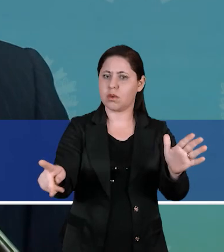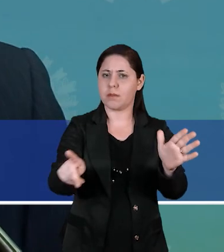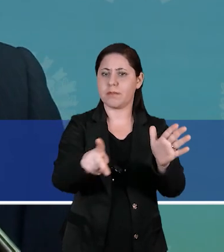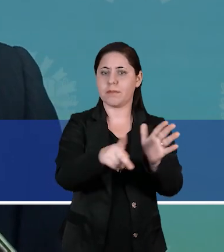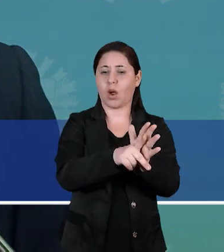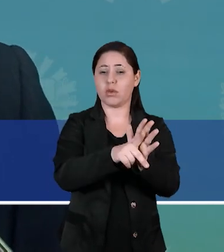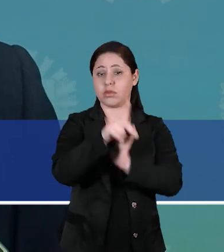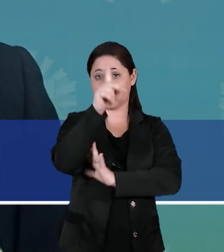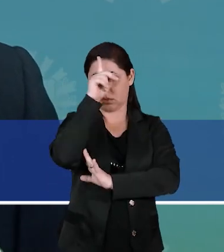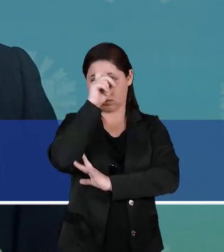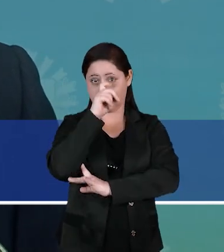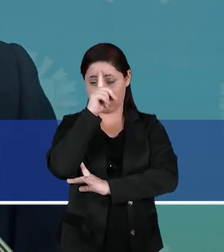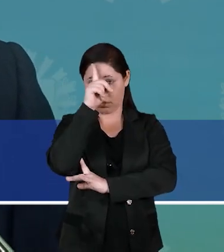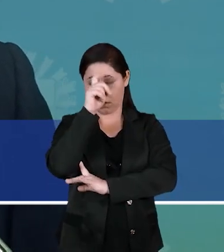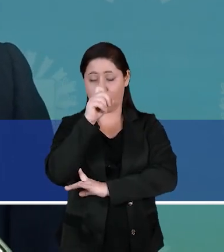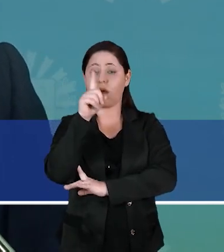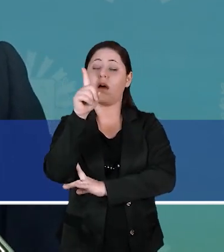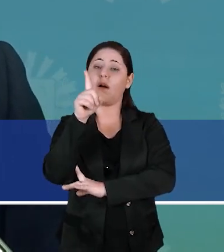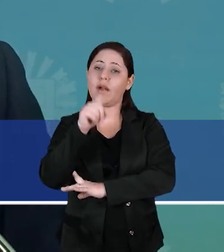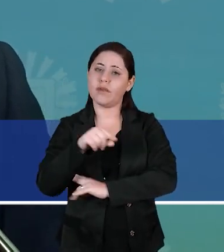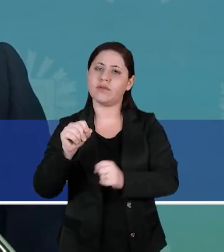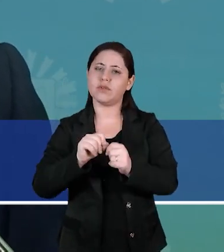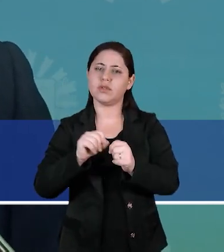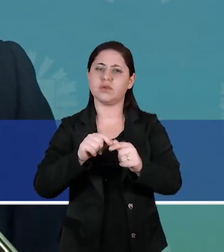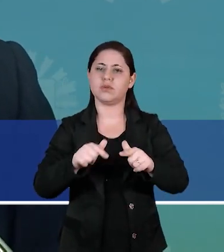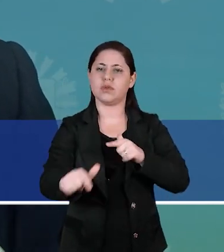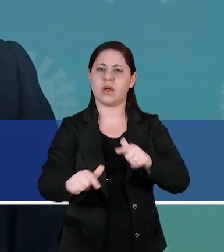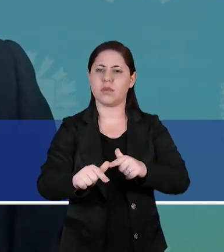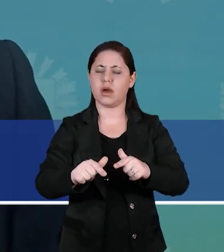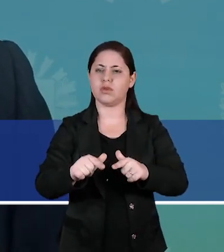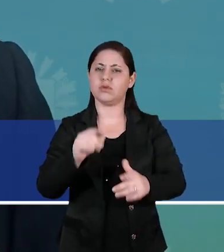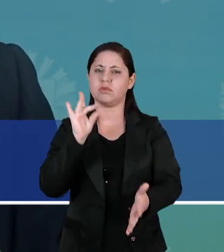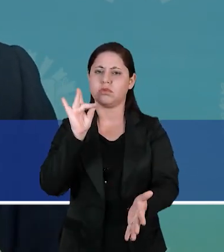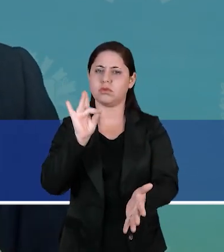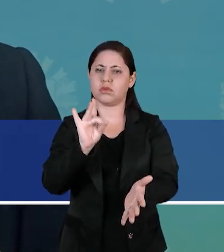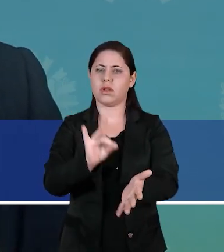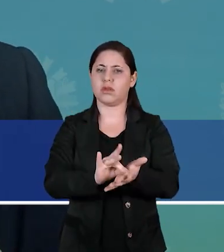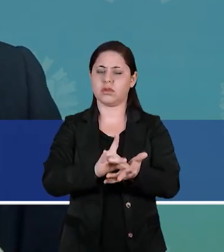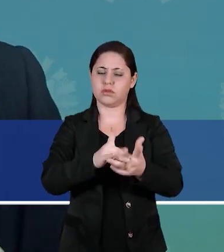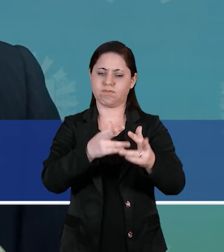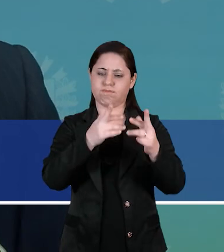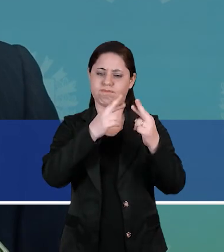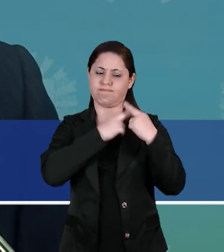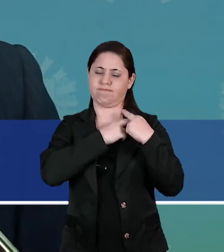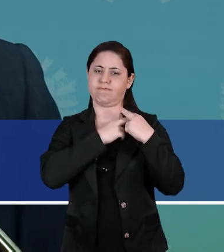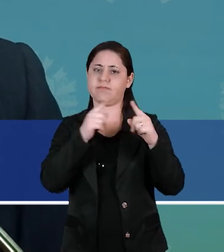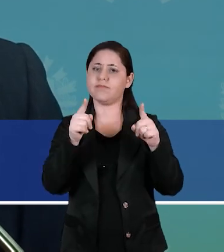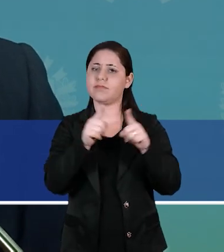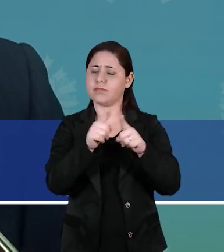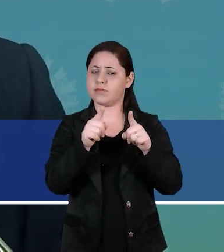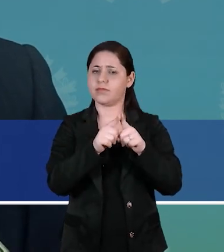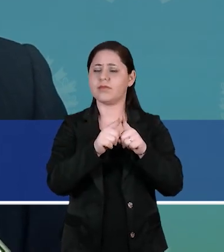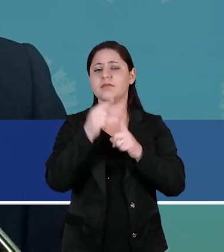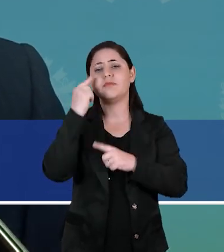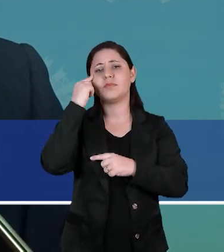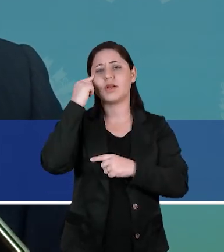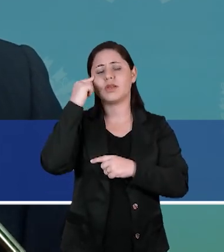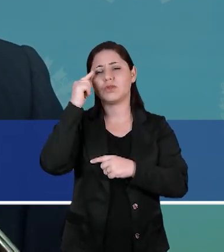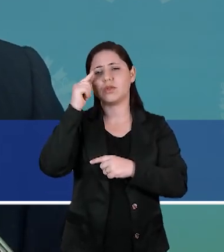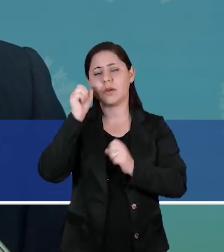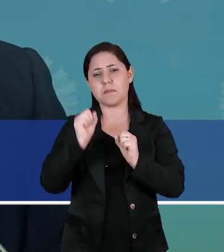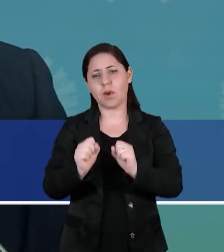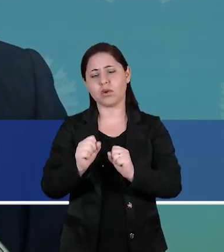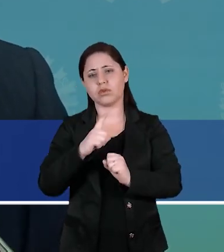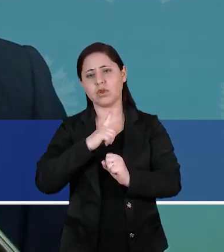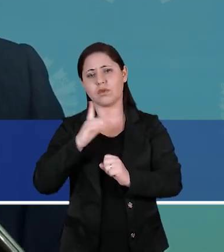de funcionários mesmo do hospital, ela está fazendo um trabalho muito sério e responsável, e penso que a